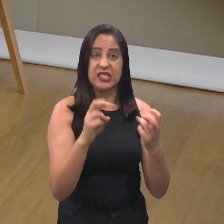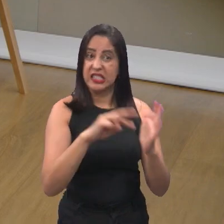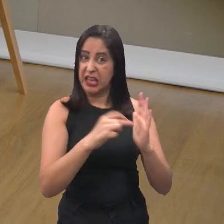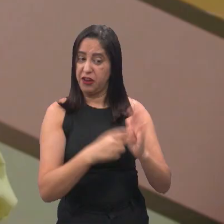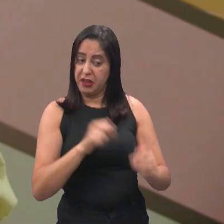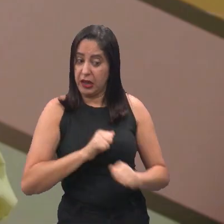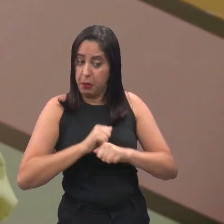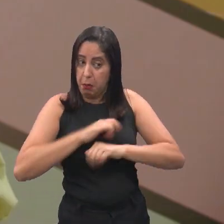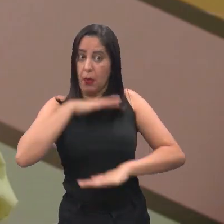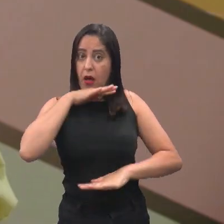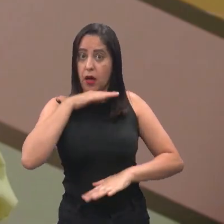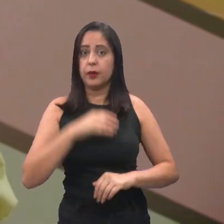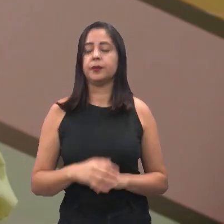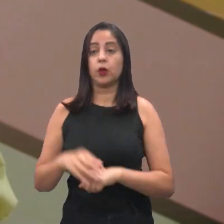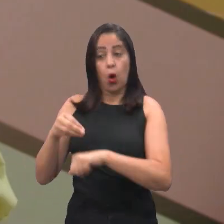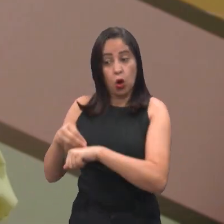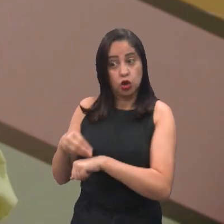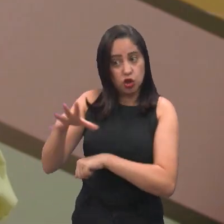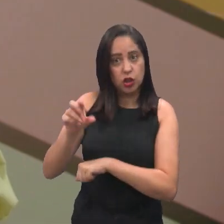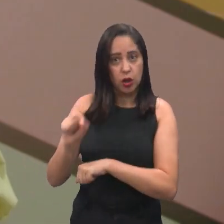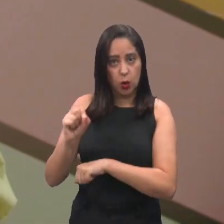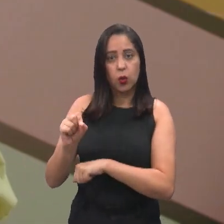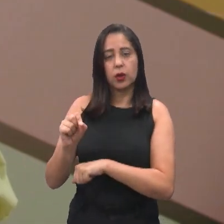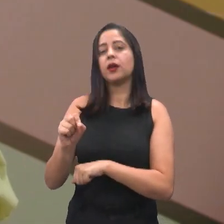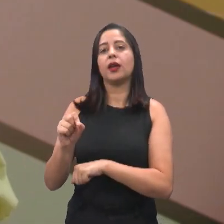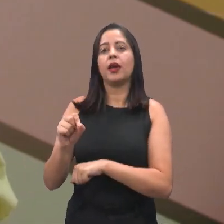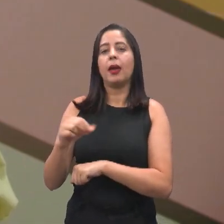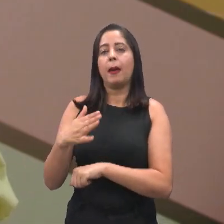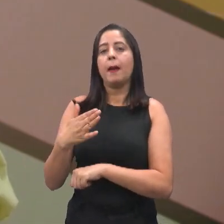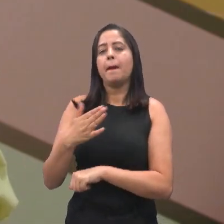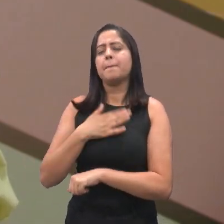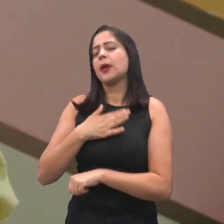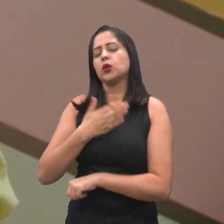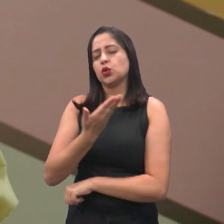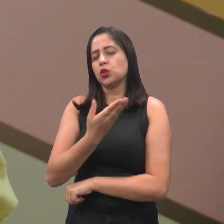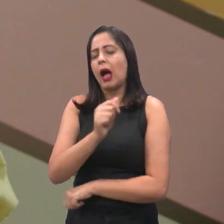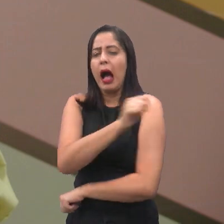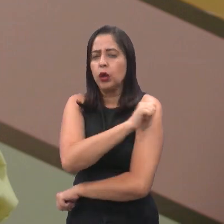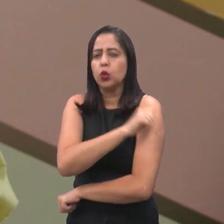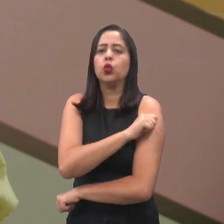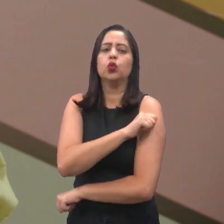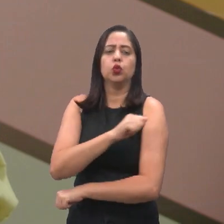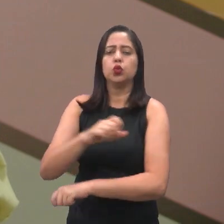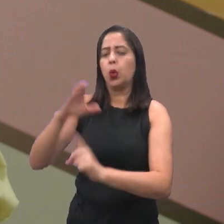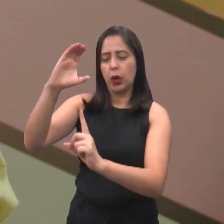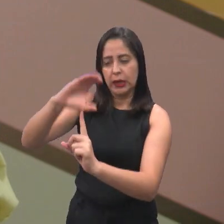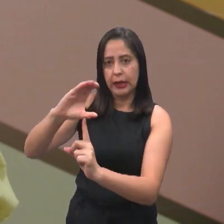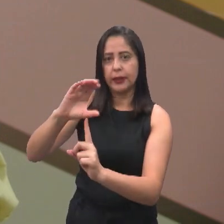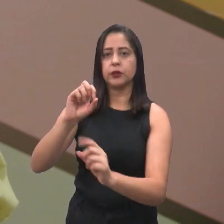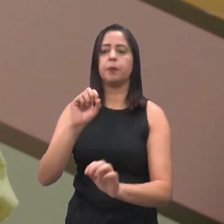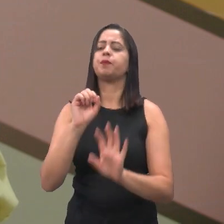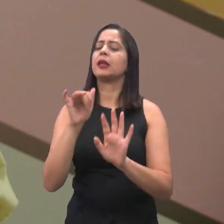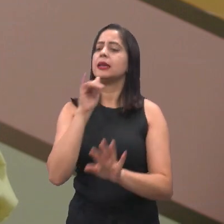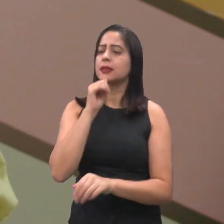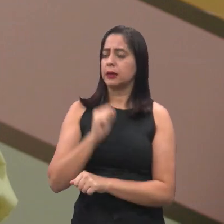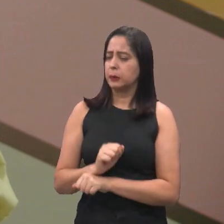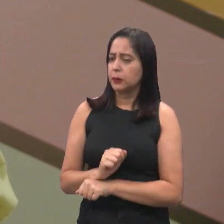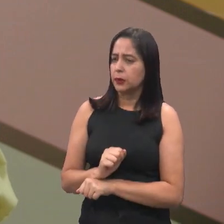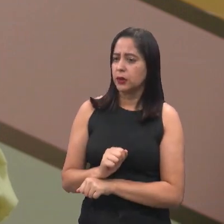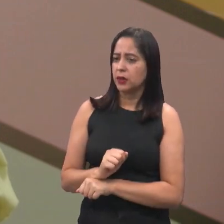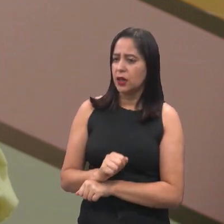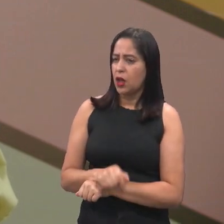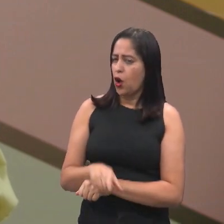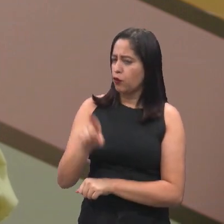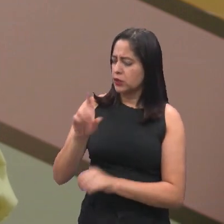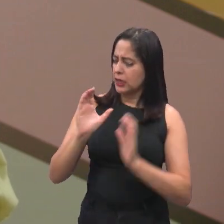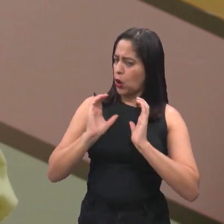dica que eu costumo dar para os meus clientes, né, para os meus alunos quando eu ensino para os clientes, existem comportamentos que têm aparecido agora e